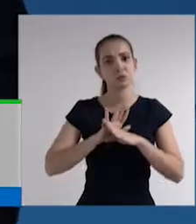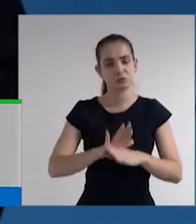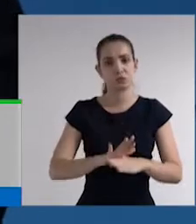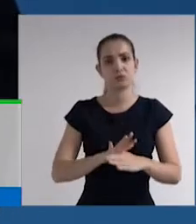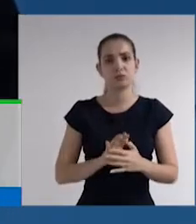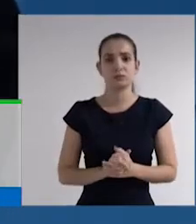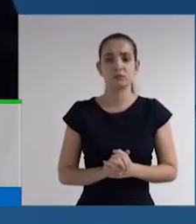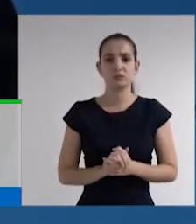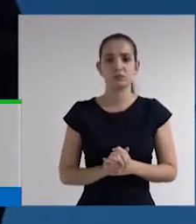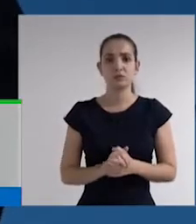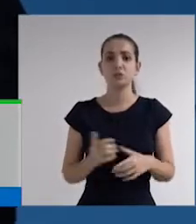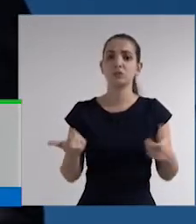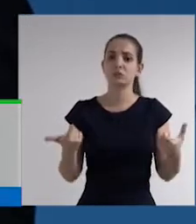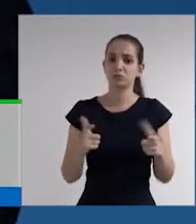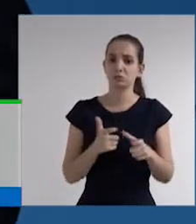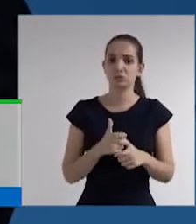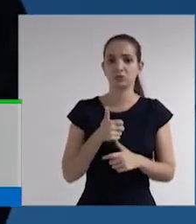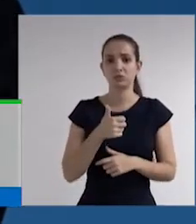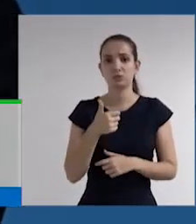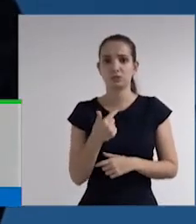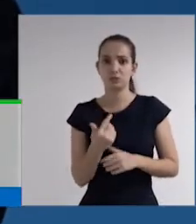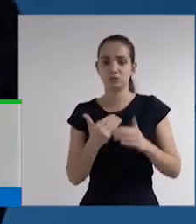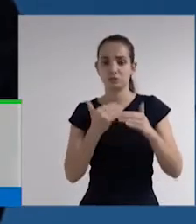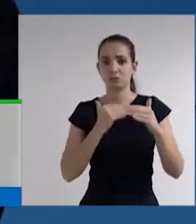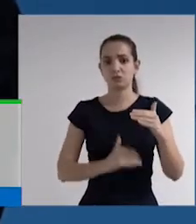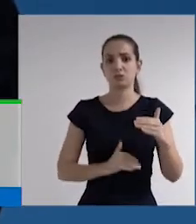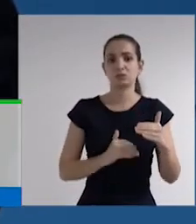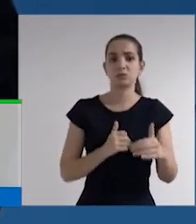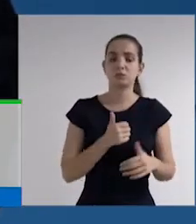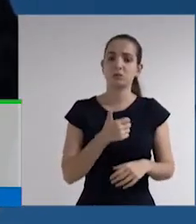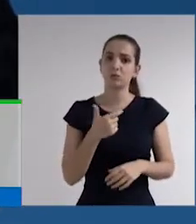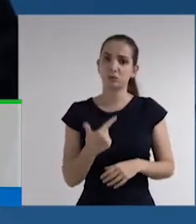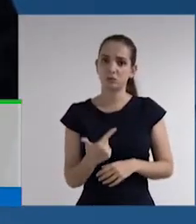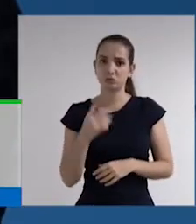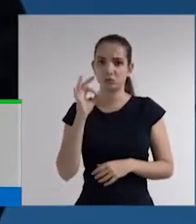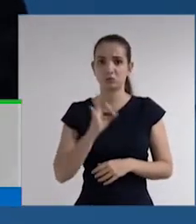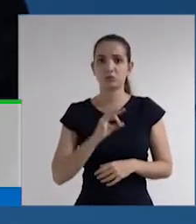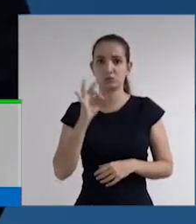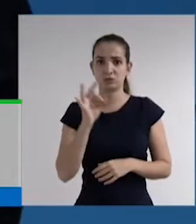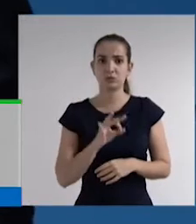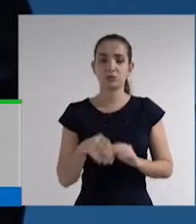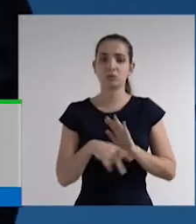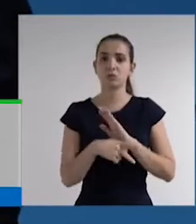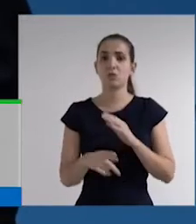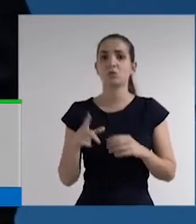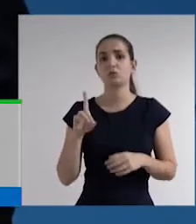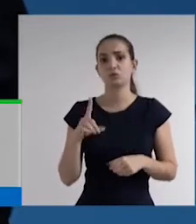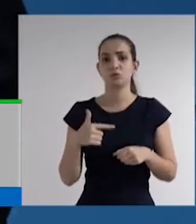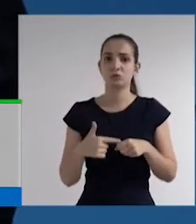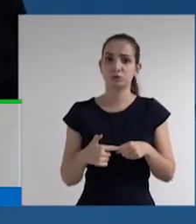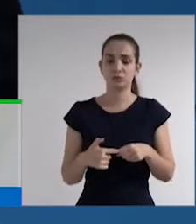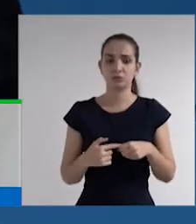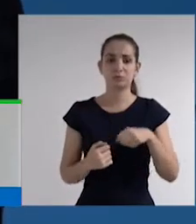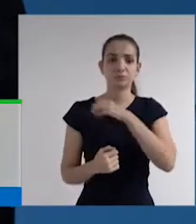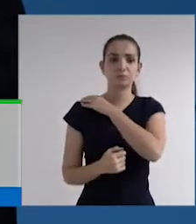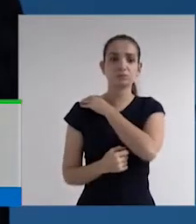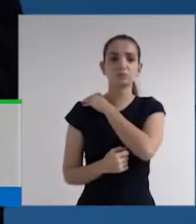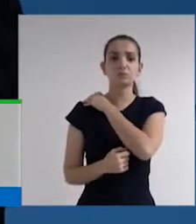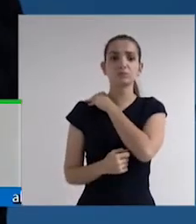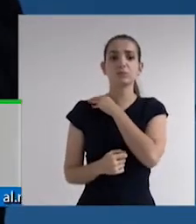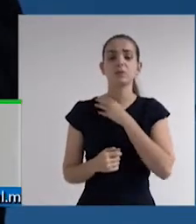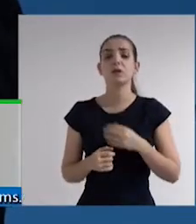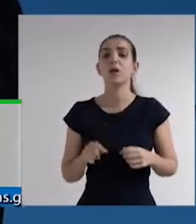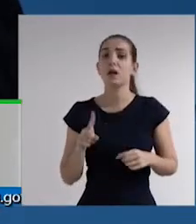que diminua, de fato, de 17 para 12, a alíquota do diesel aqui no nosso estado. Lógico, deputado Paulo Correia, que nós temos que